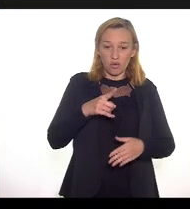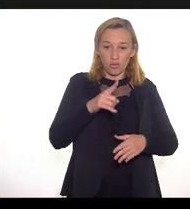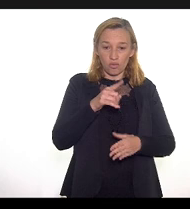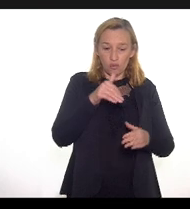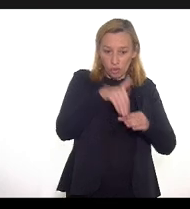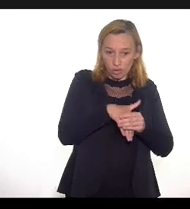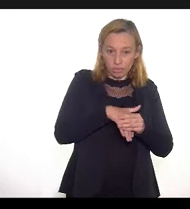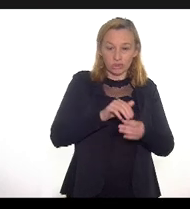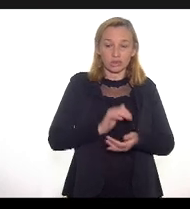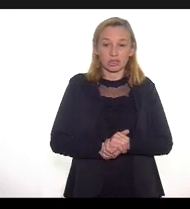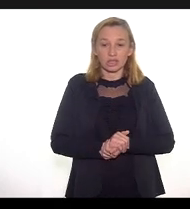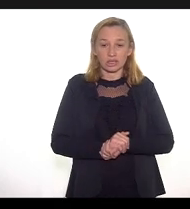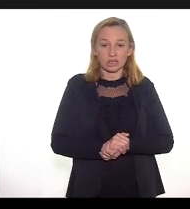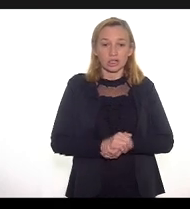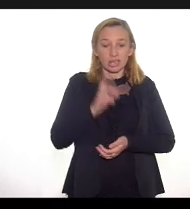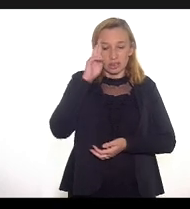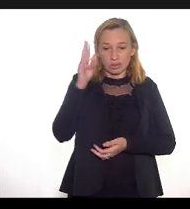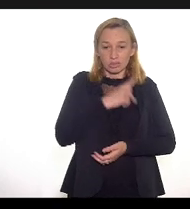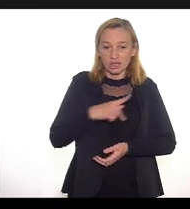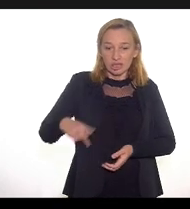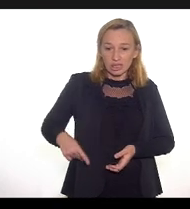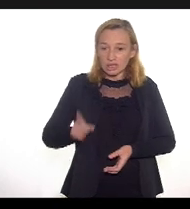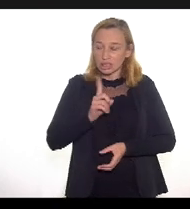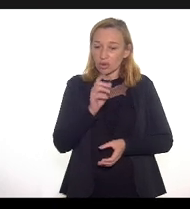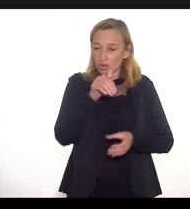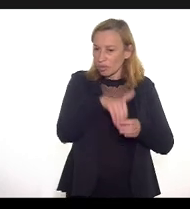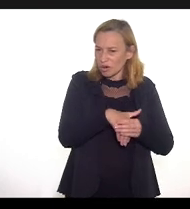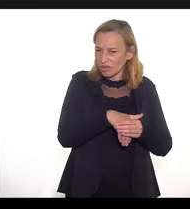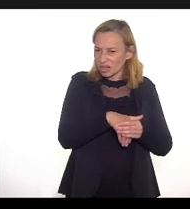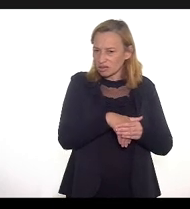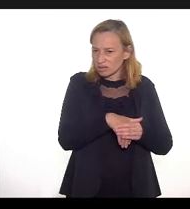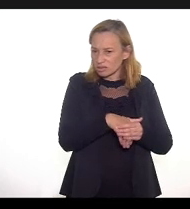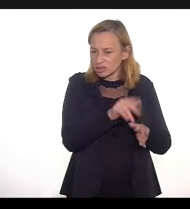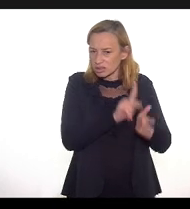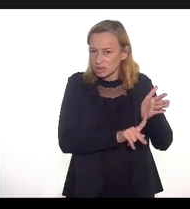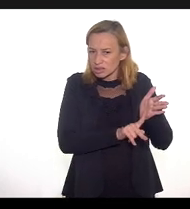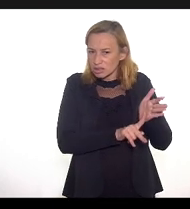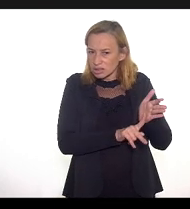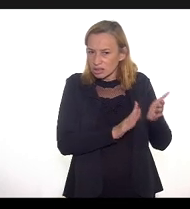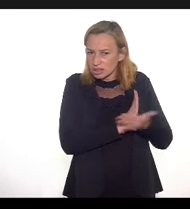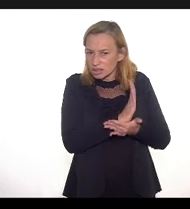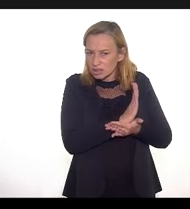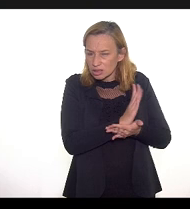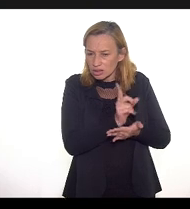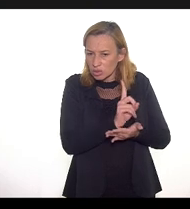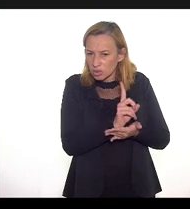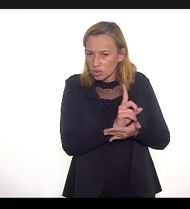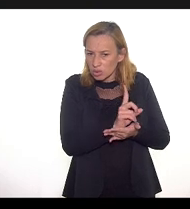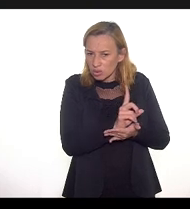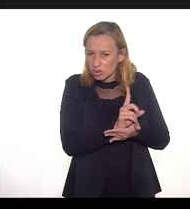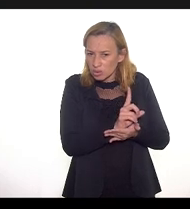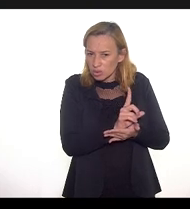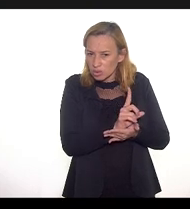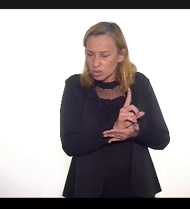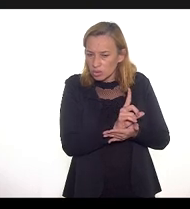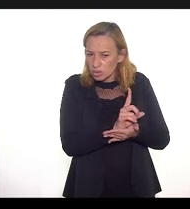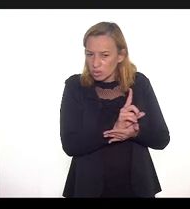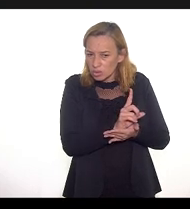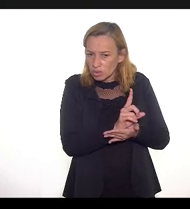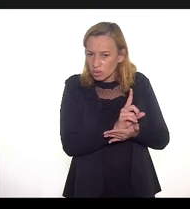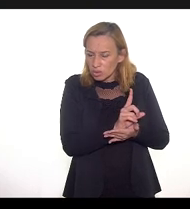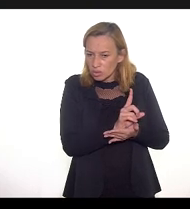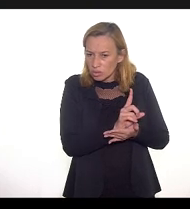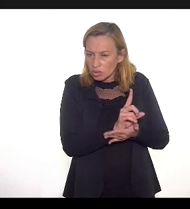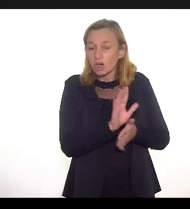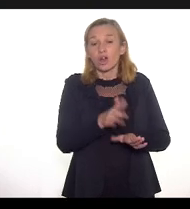não foi presidente, não foi aprovada nenhuma emenda, não? Sim. Não, senhor. Sim. Olha só, vou rejeitado repetir. Todas as três emendas.